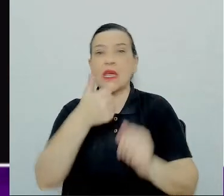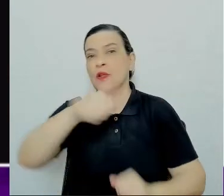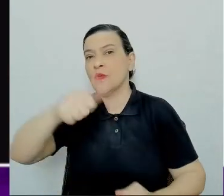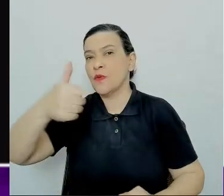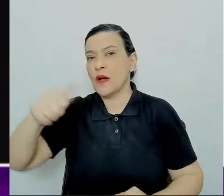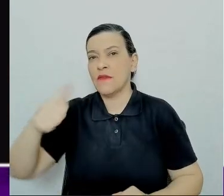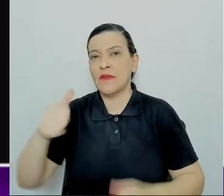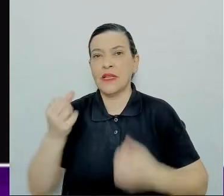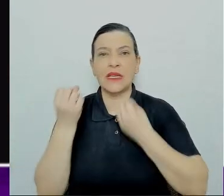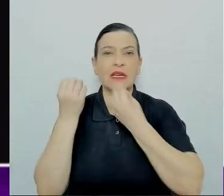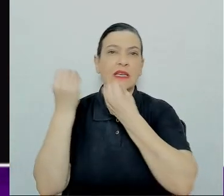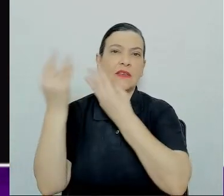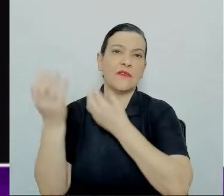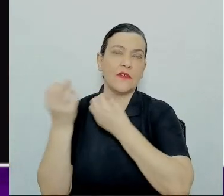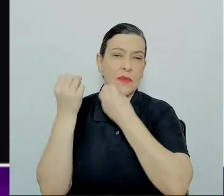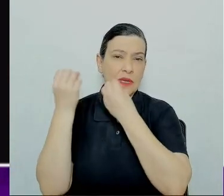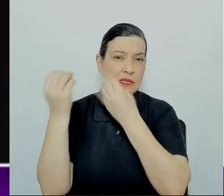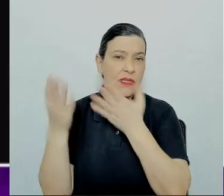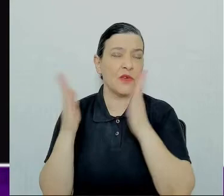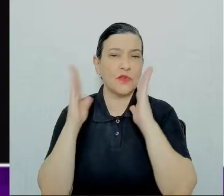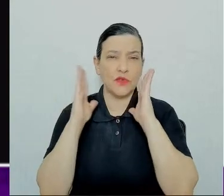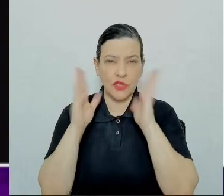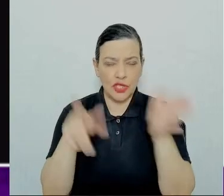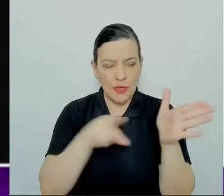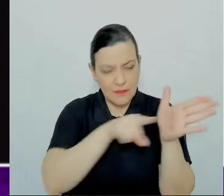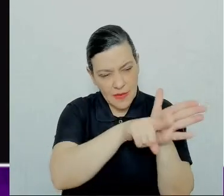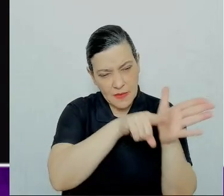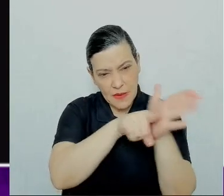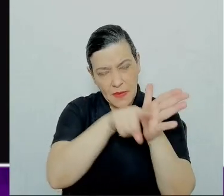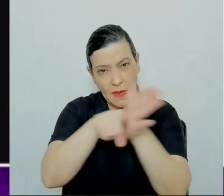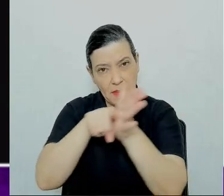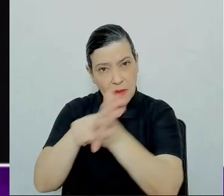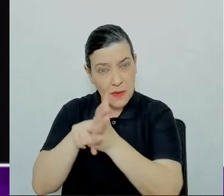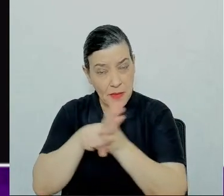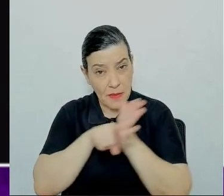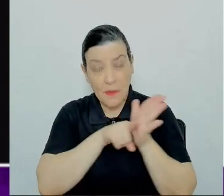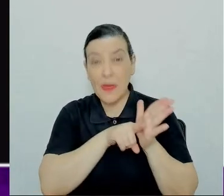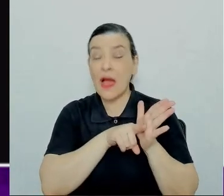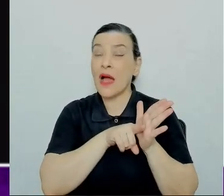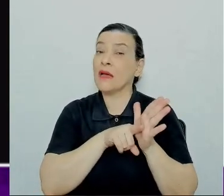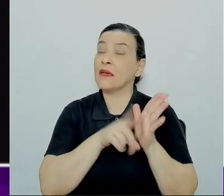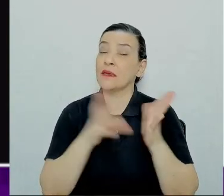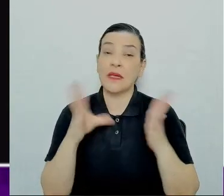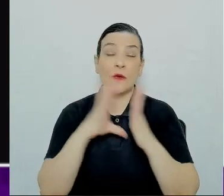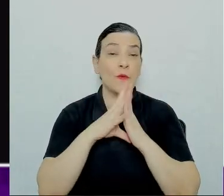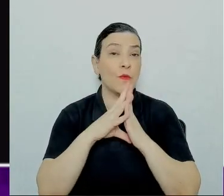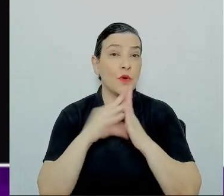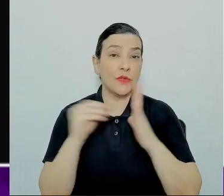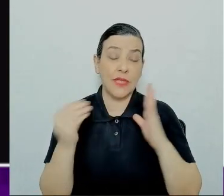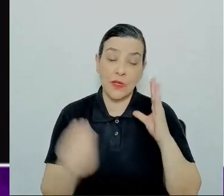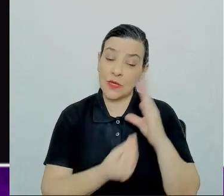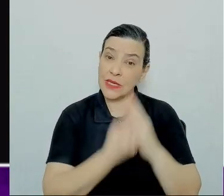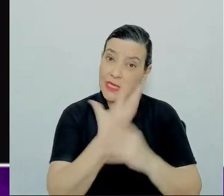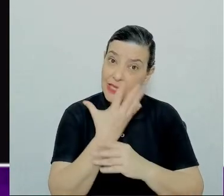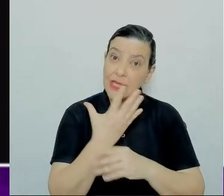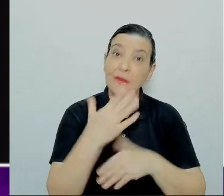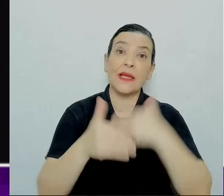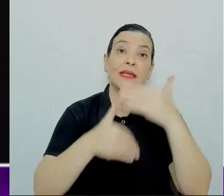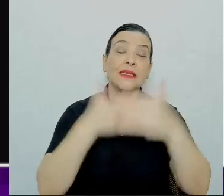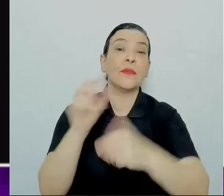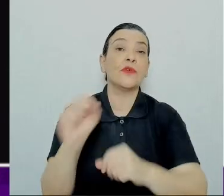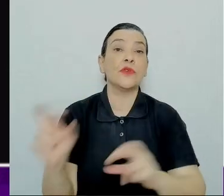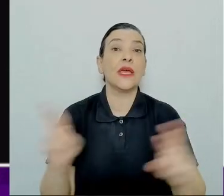para mim, já faça toda a rastreabilidade e já execute um modelo de resposta. E depois só me avise, olha,